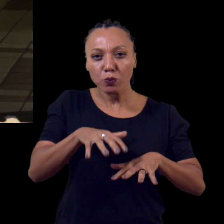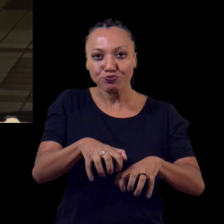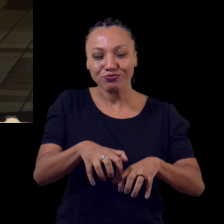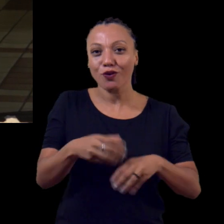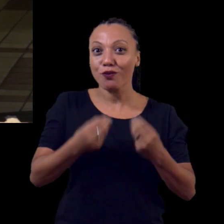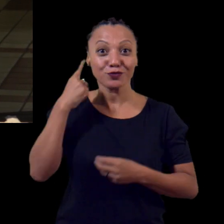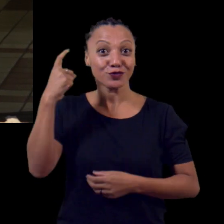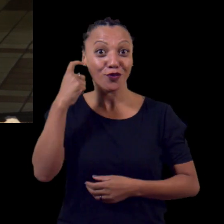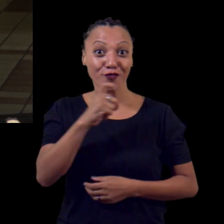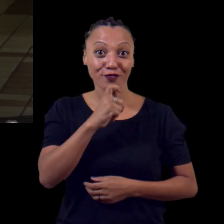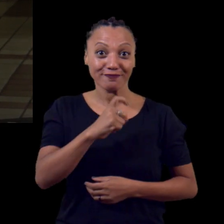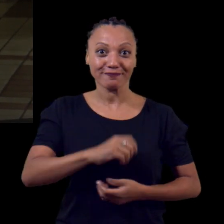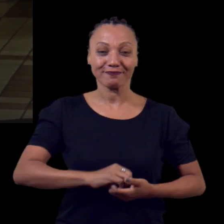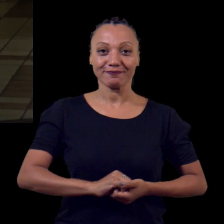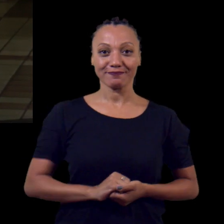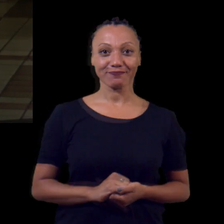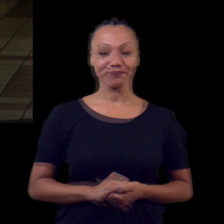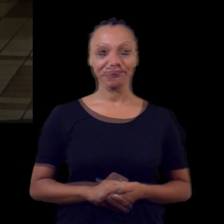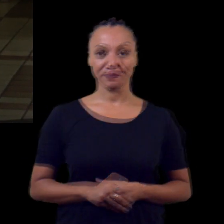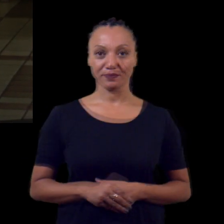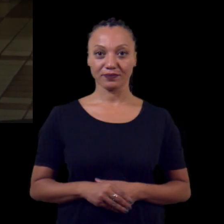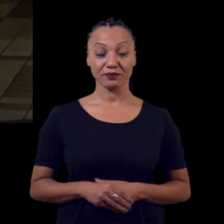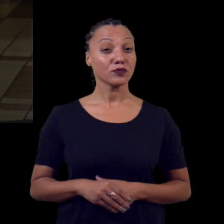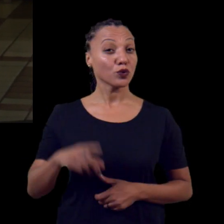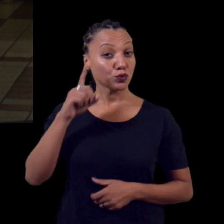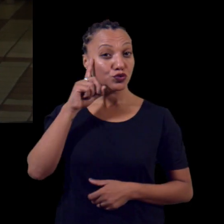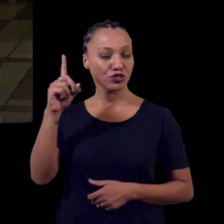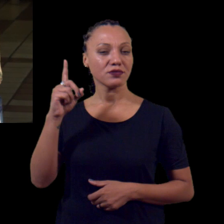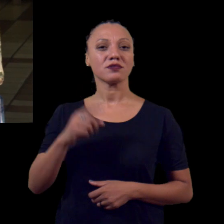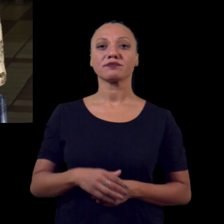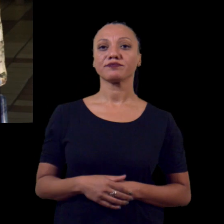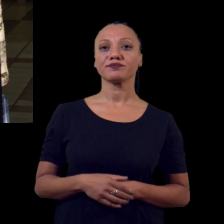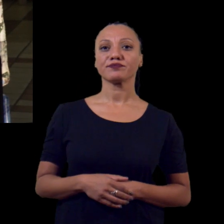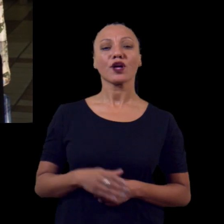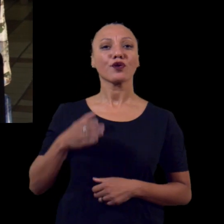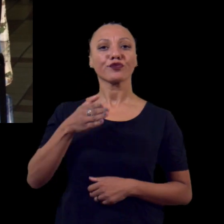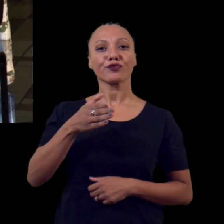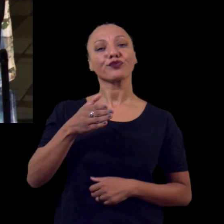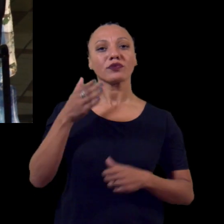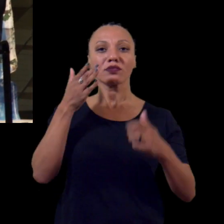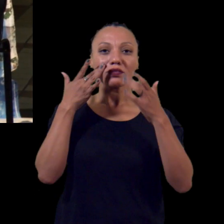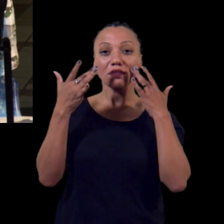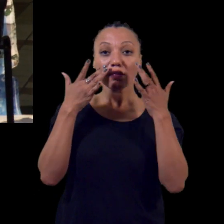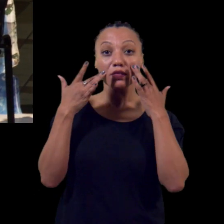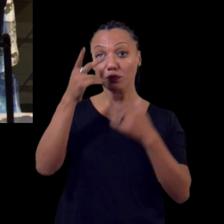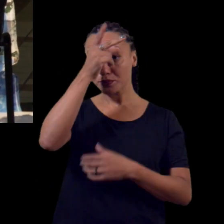Certo dia, eu estava no Teatro Municipal, assisti